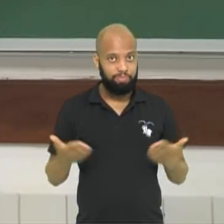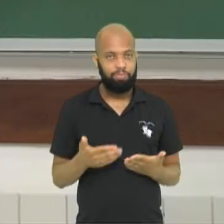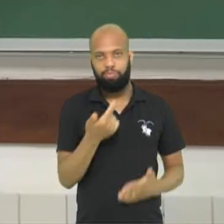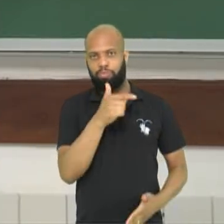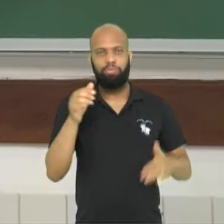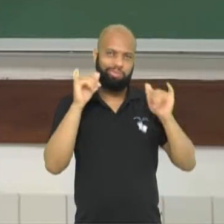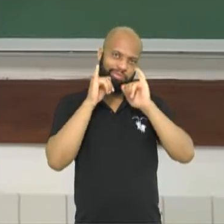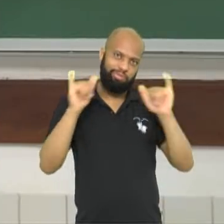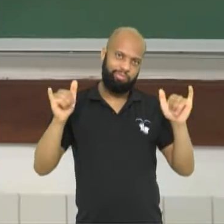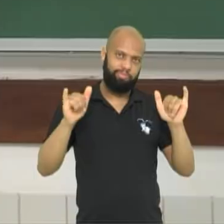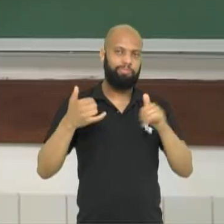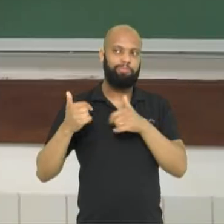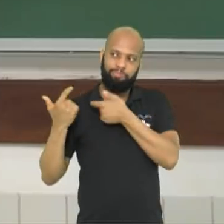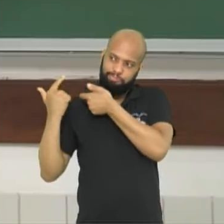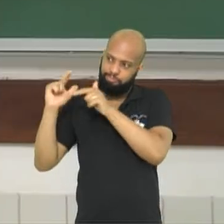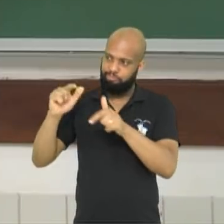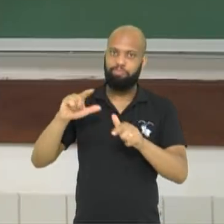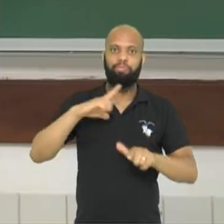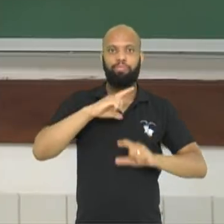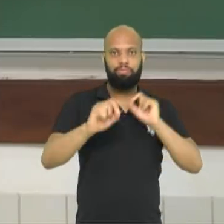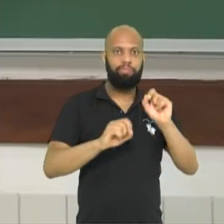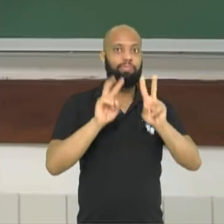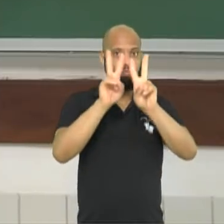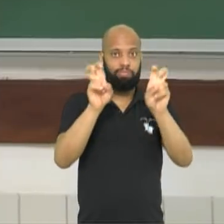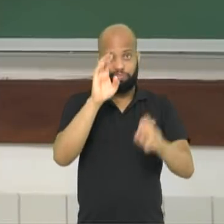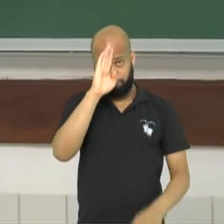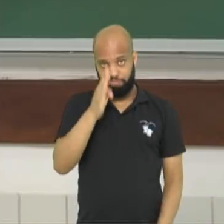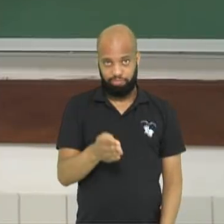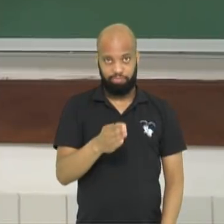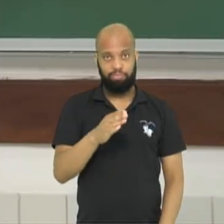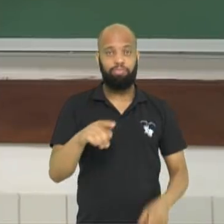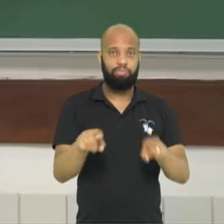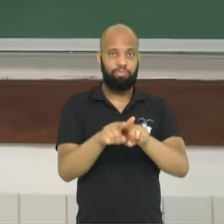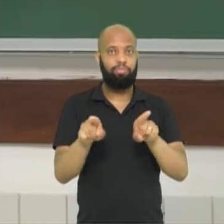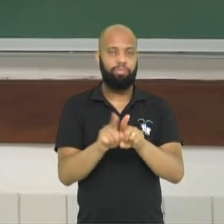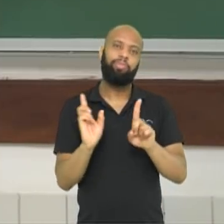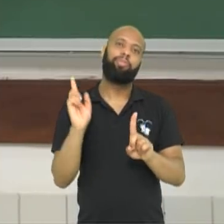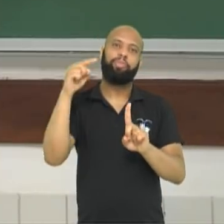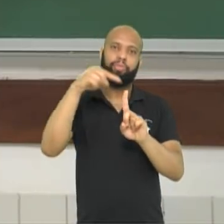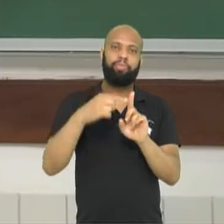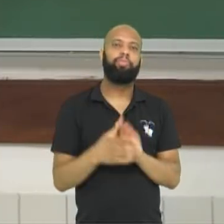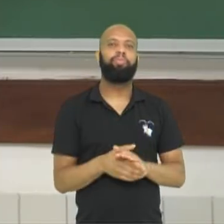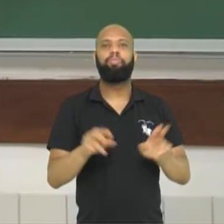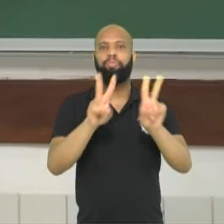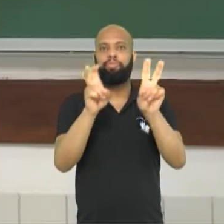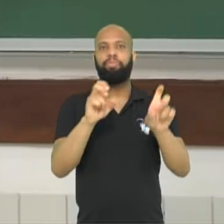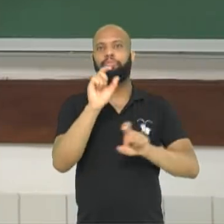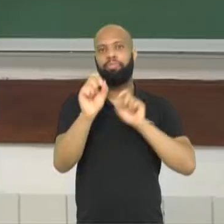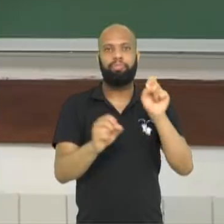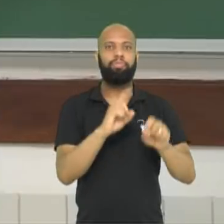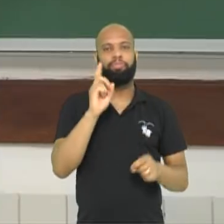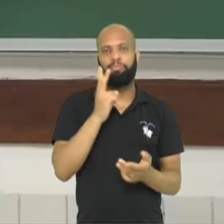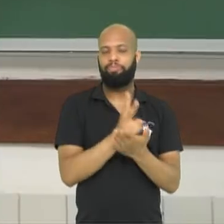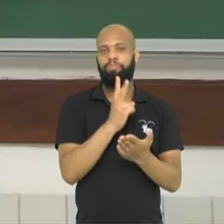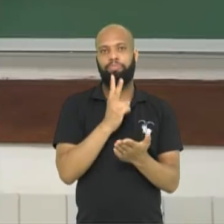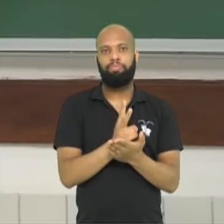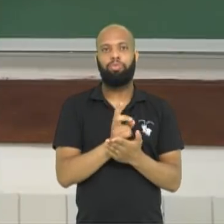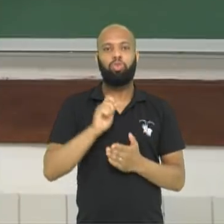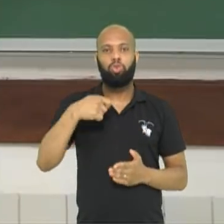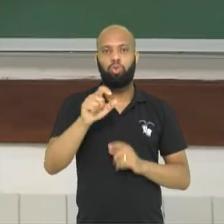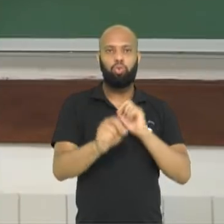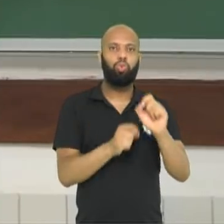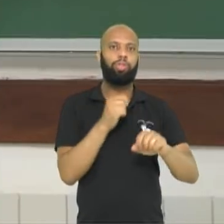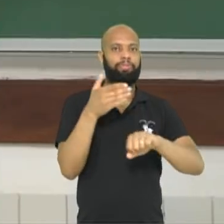nossos recadinhos tradicionais, vamos direto ao tema da nossa aula e aos objetivos. O tema é o continuo mesmo, nós estamos falando sobre